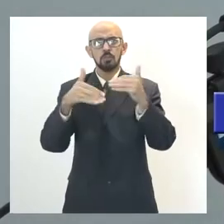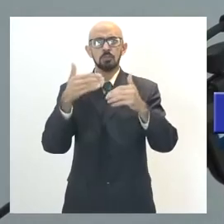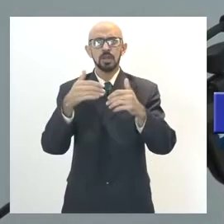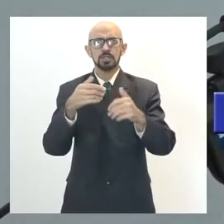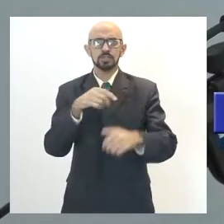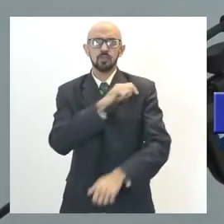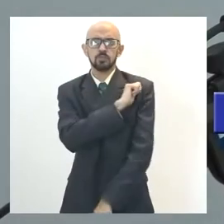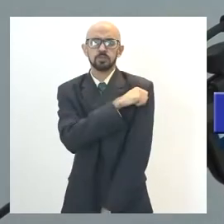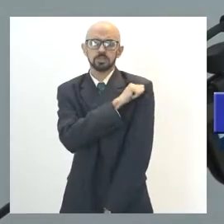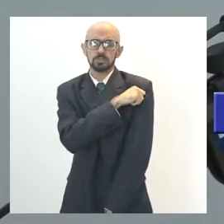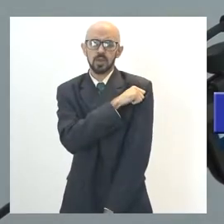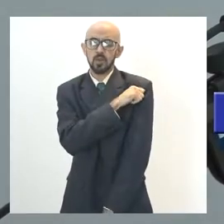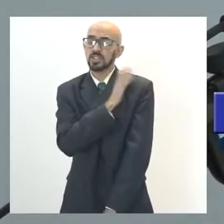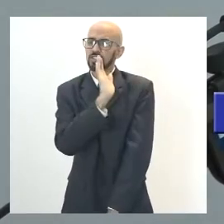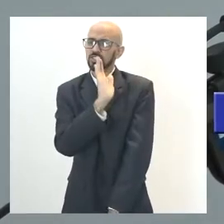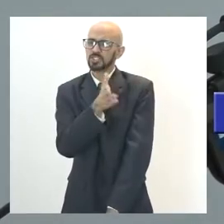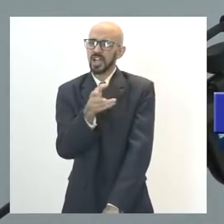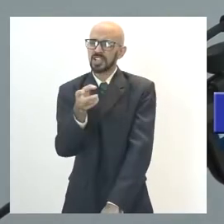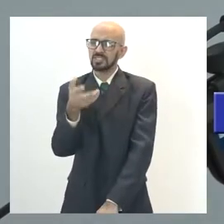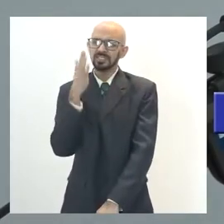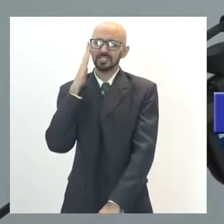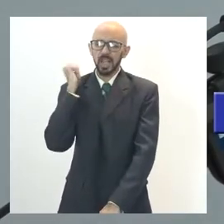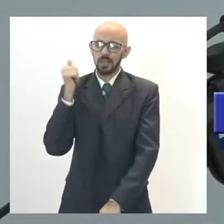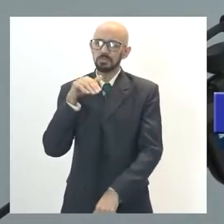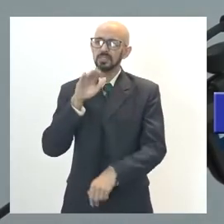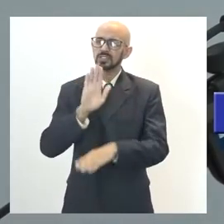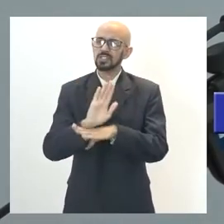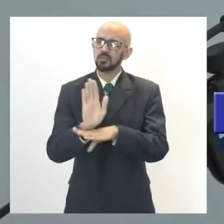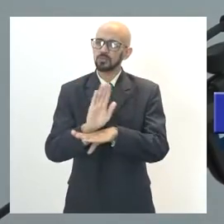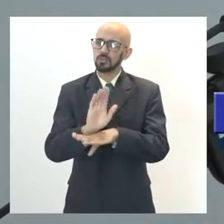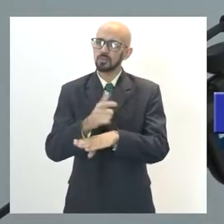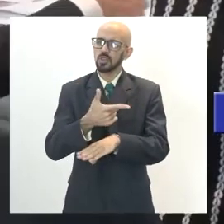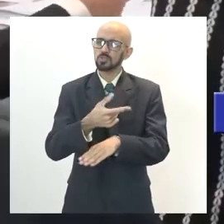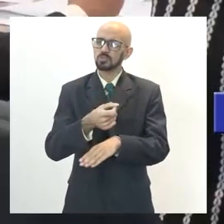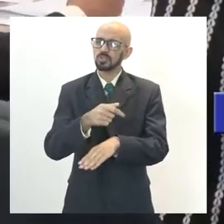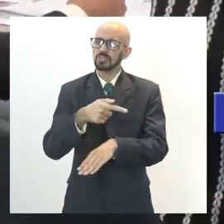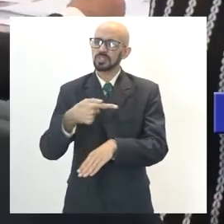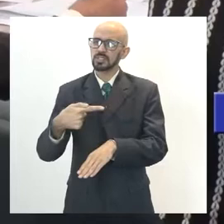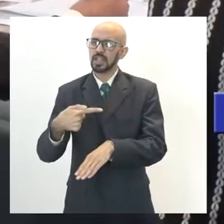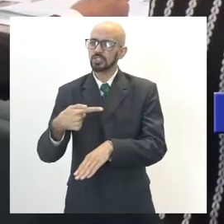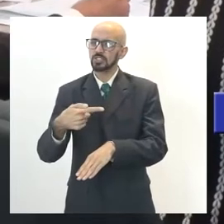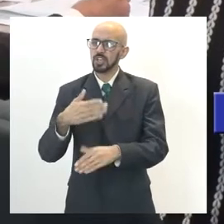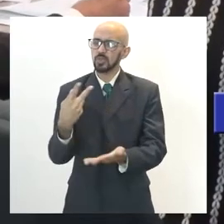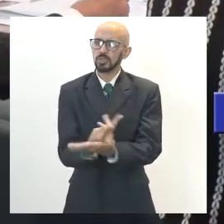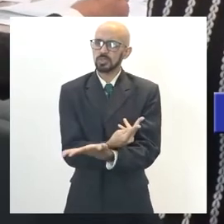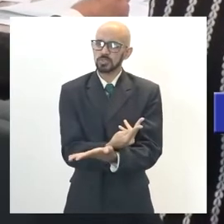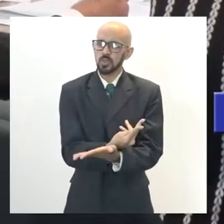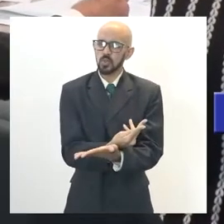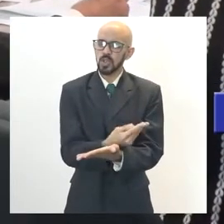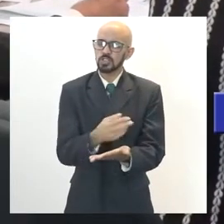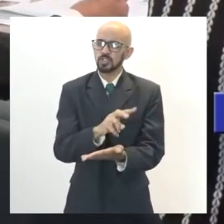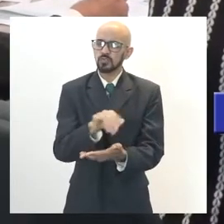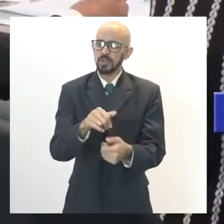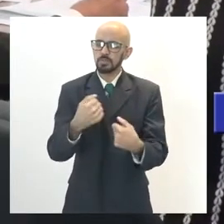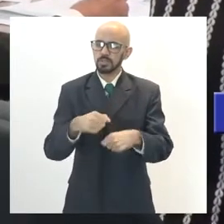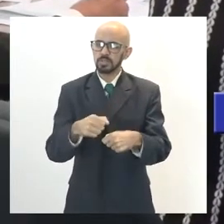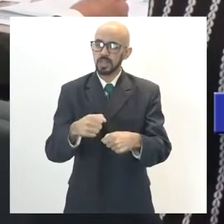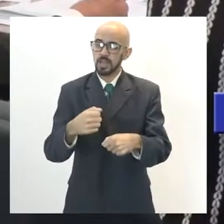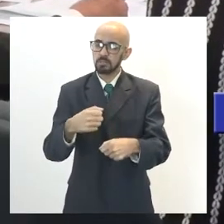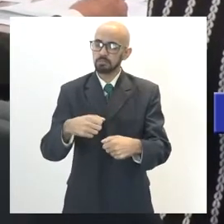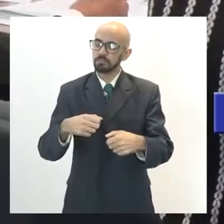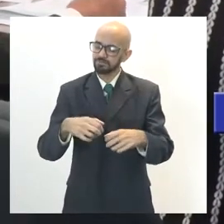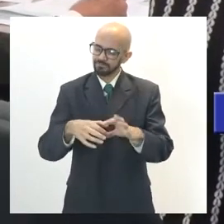esse filme nós assistimos esse filme 2017 e temos que estar preparados